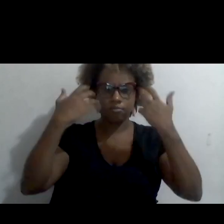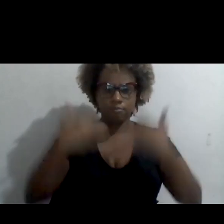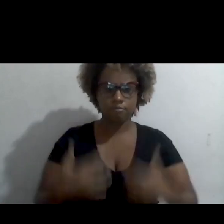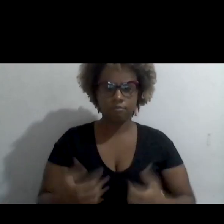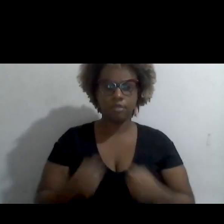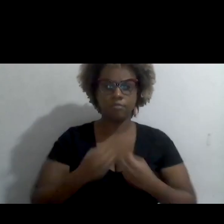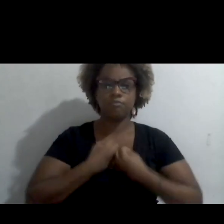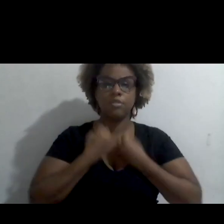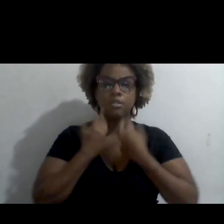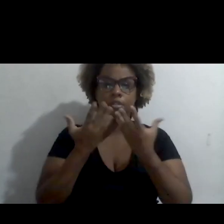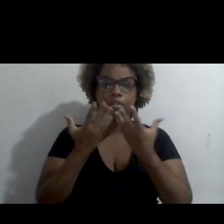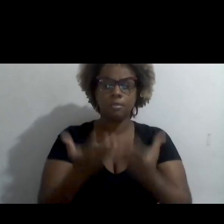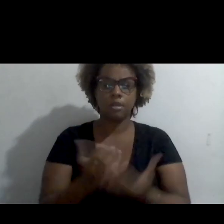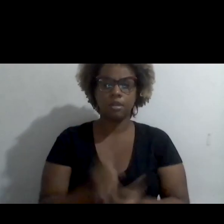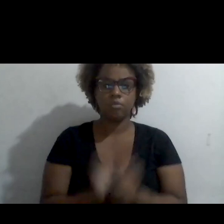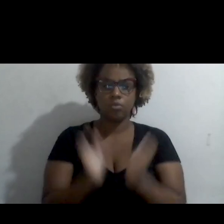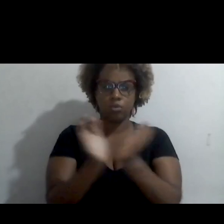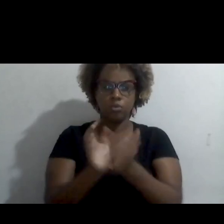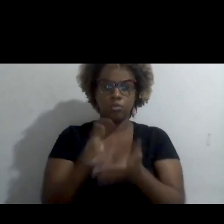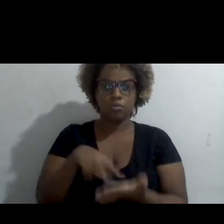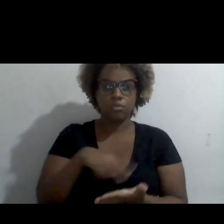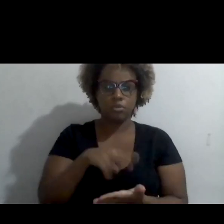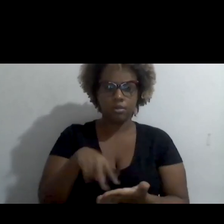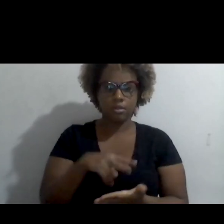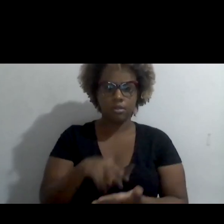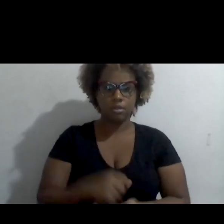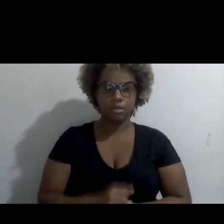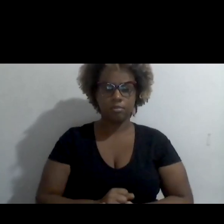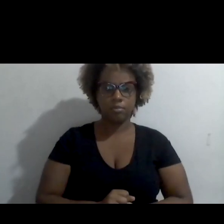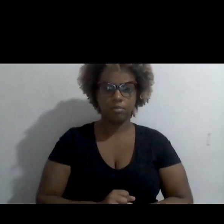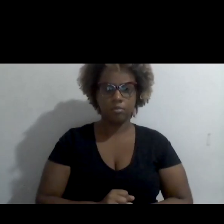assim, a gente passou pelo incêndio, aí hoje a gente está sendo